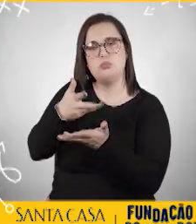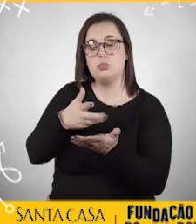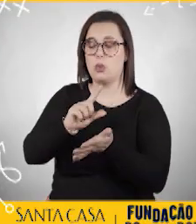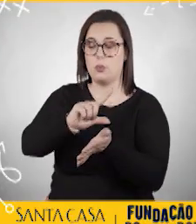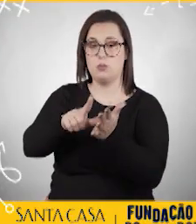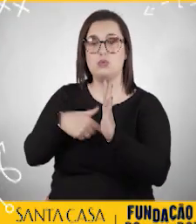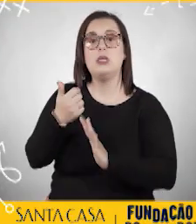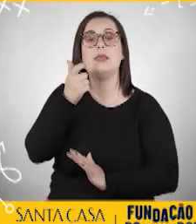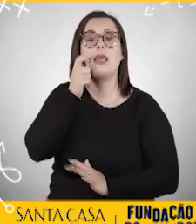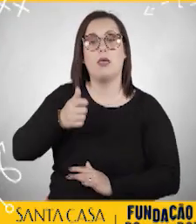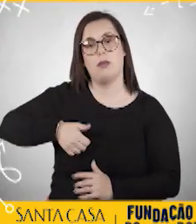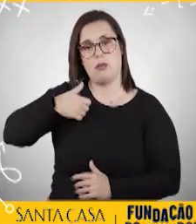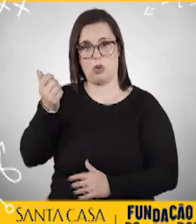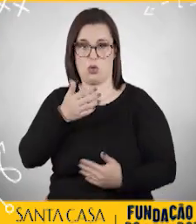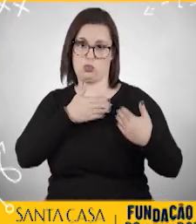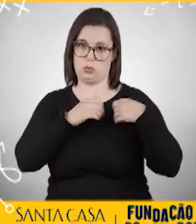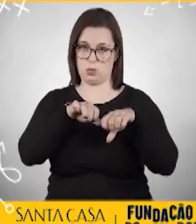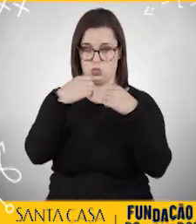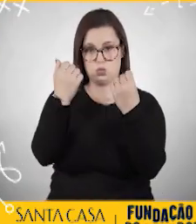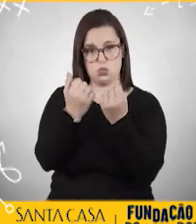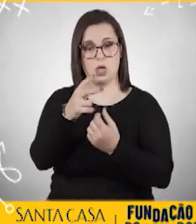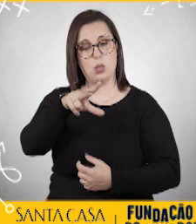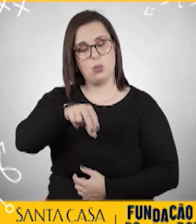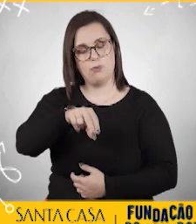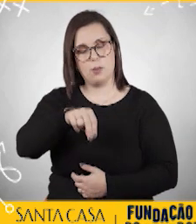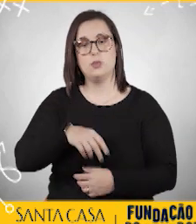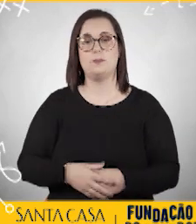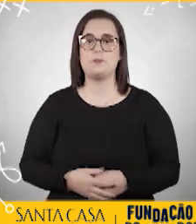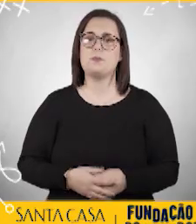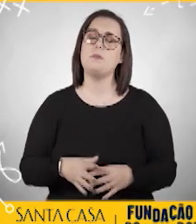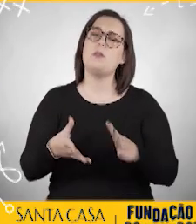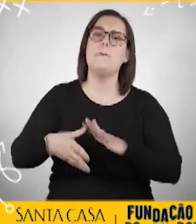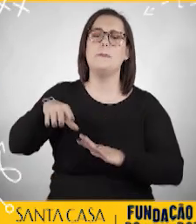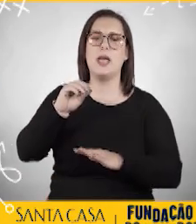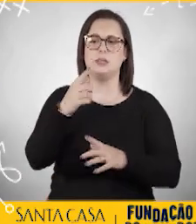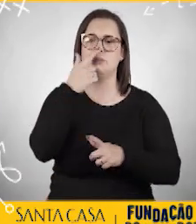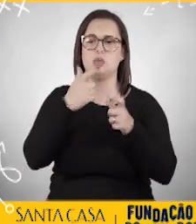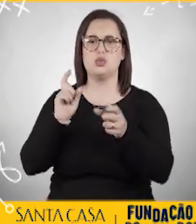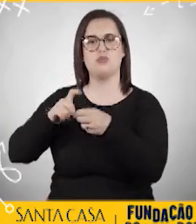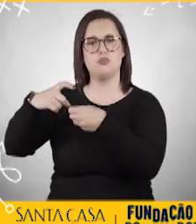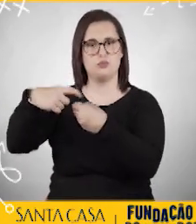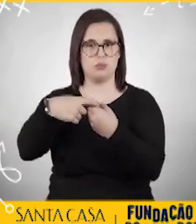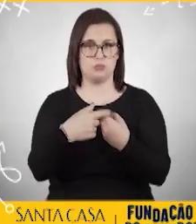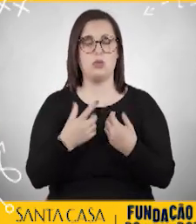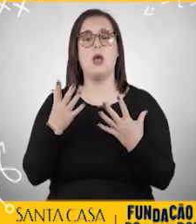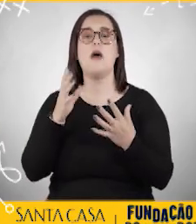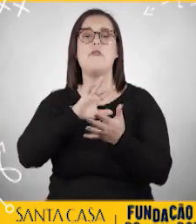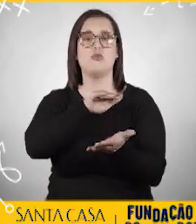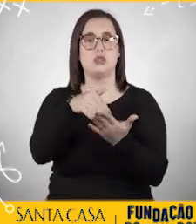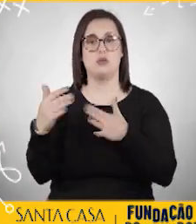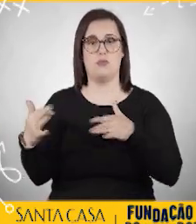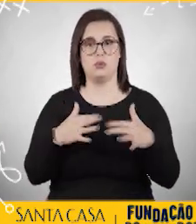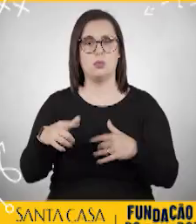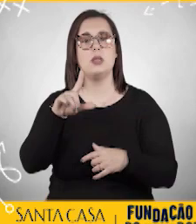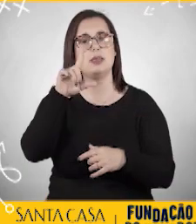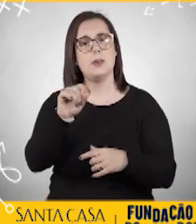entre os quais o projeto vencedor do Prémio de Responsabilidade Social de novembro. Além disso, os membros do Conselho de Administração da Fundação